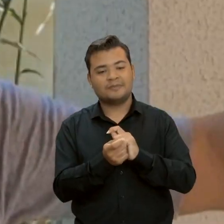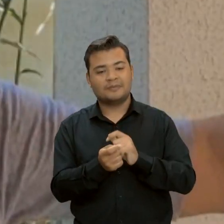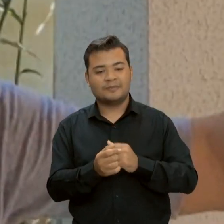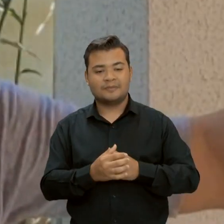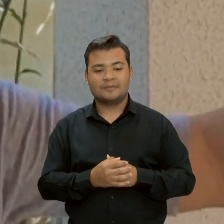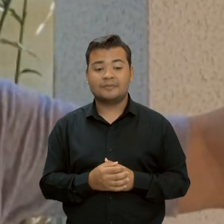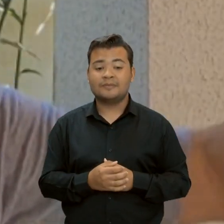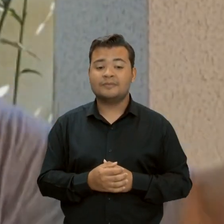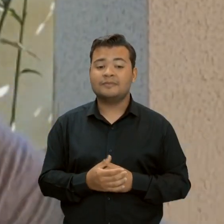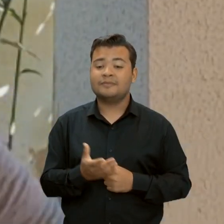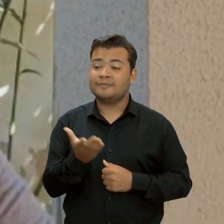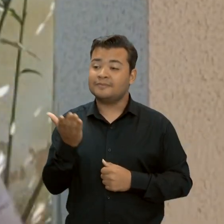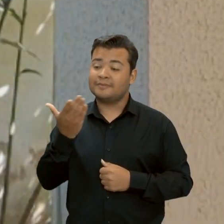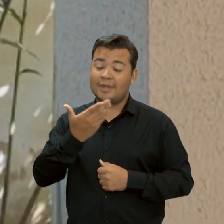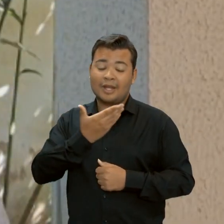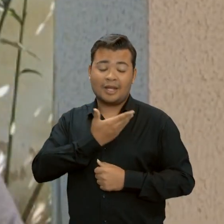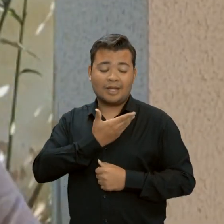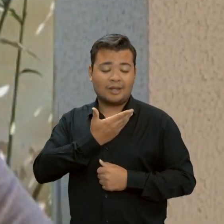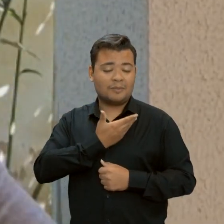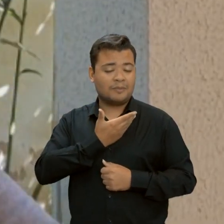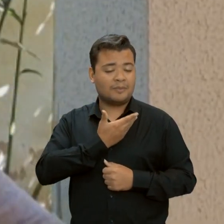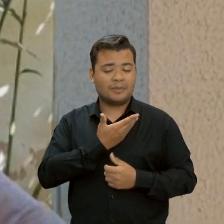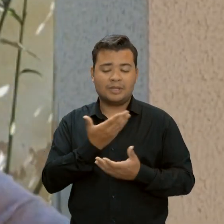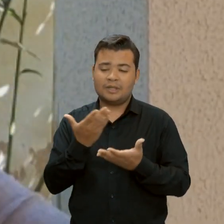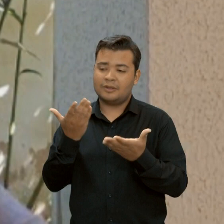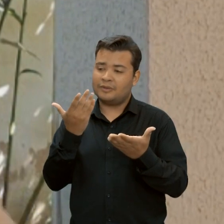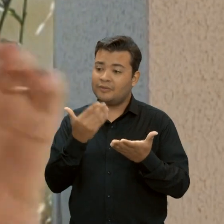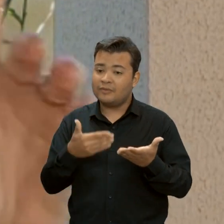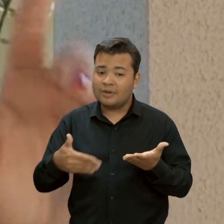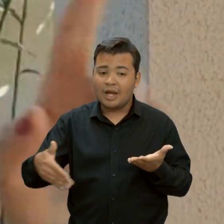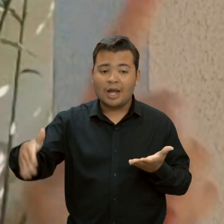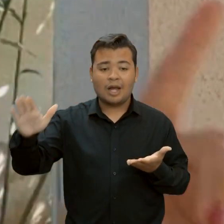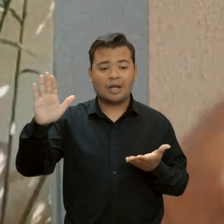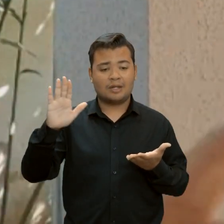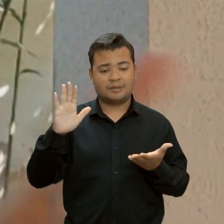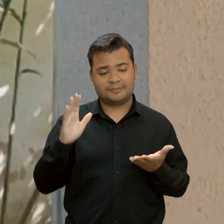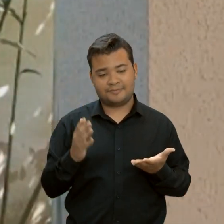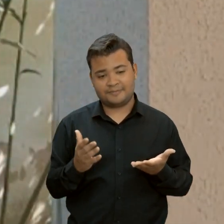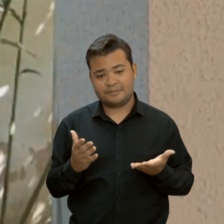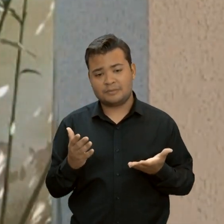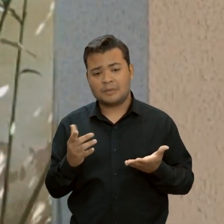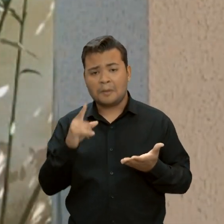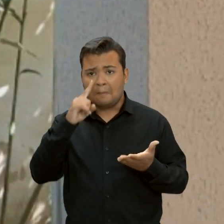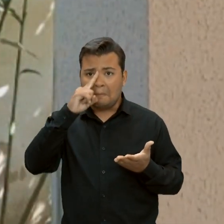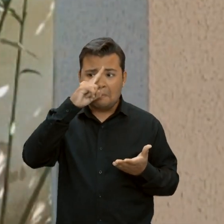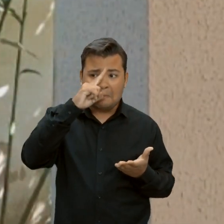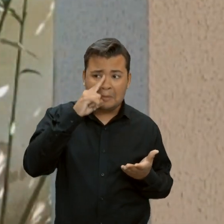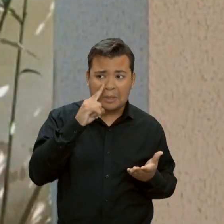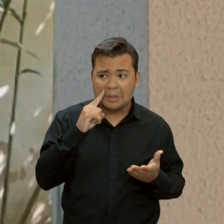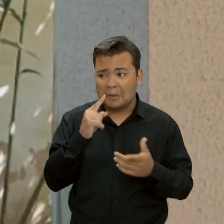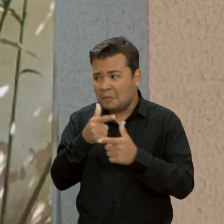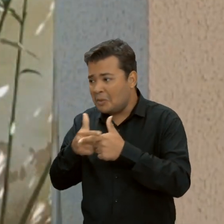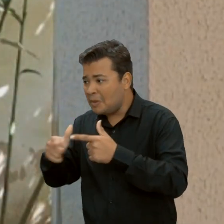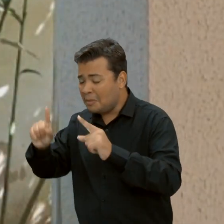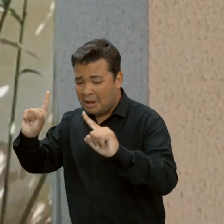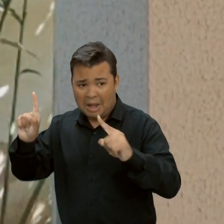Vai, amigo, não há perigo que hoje possa assustar.